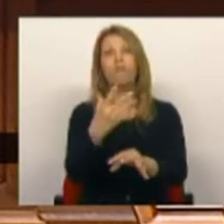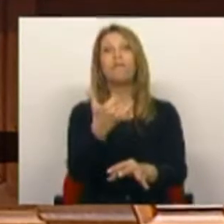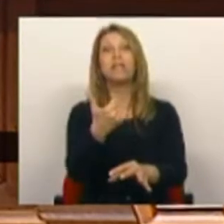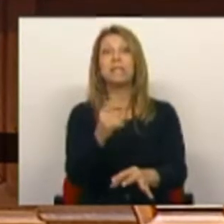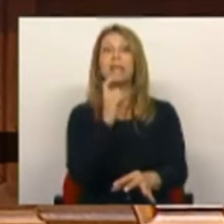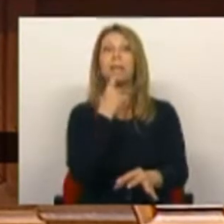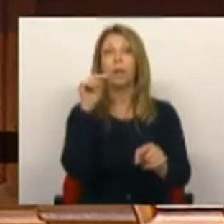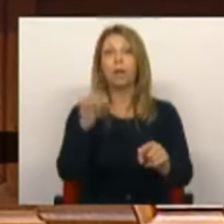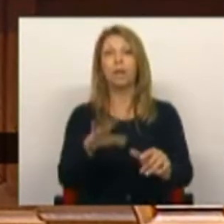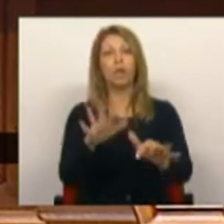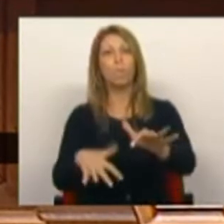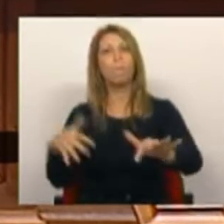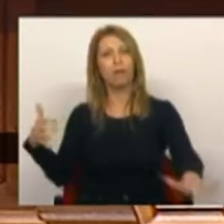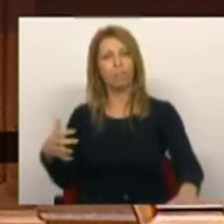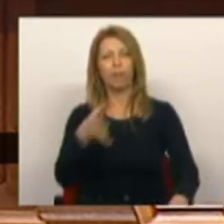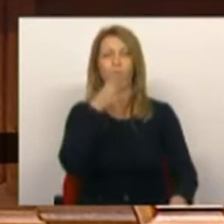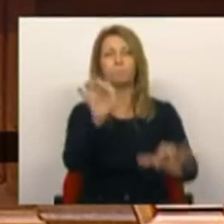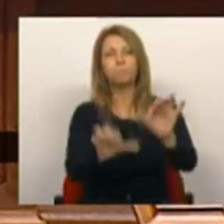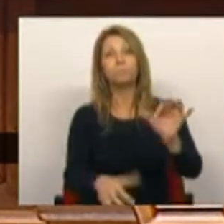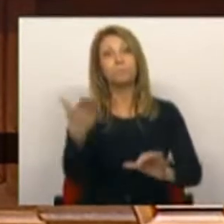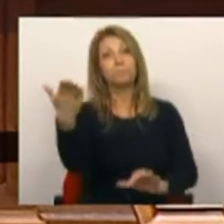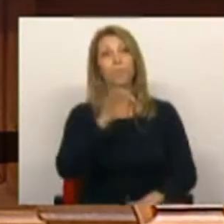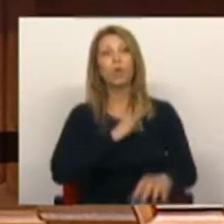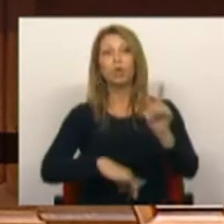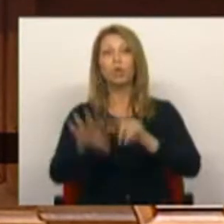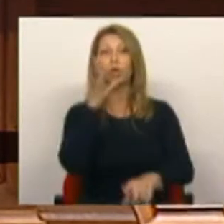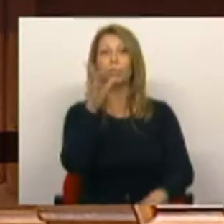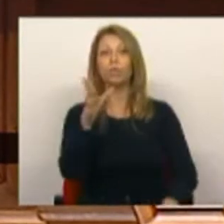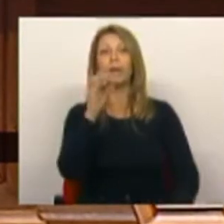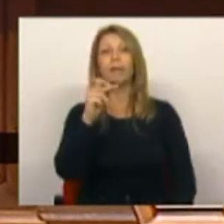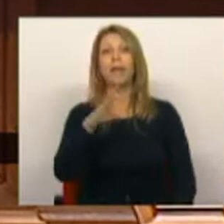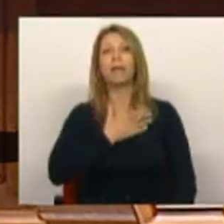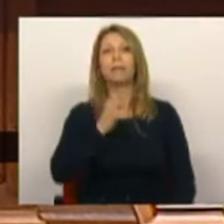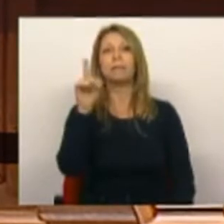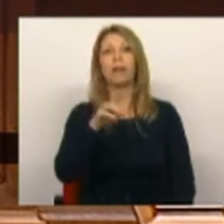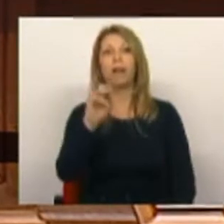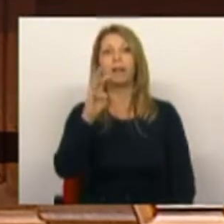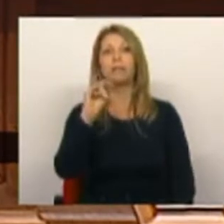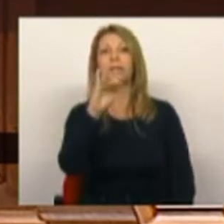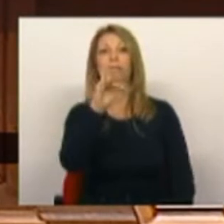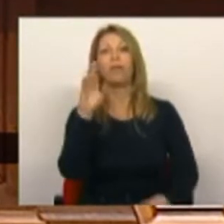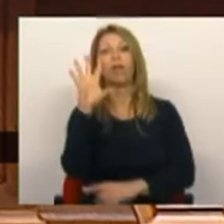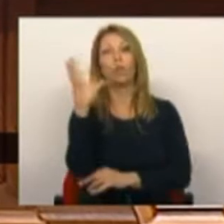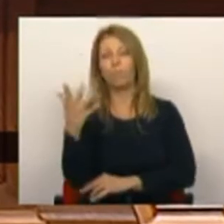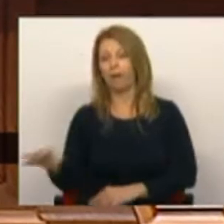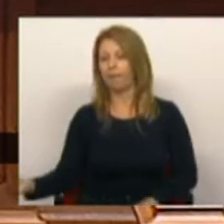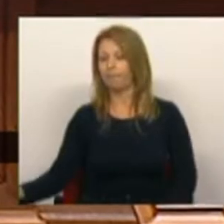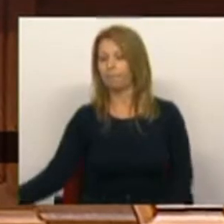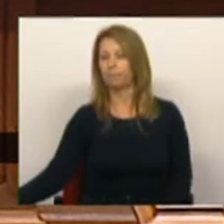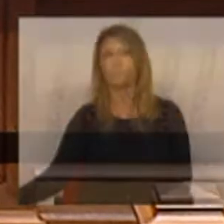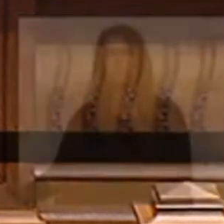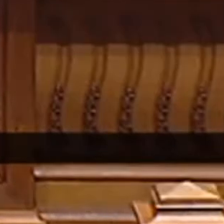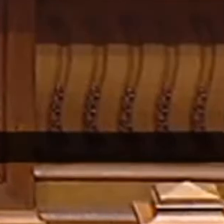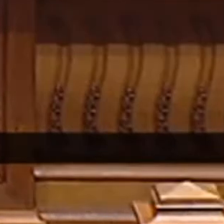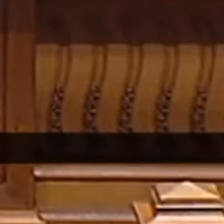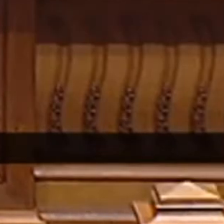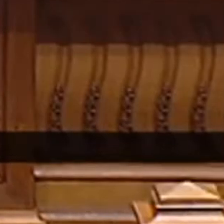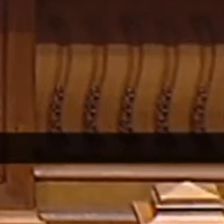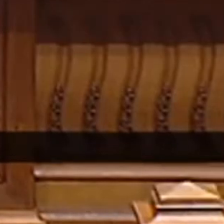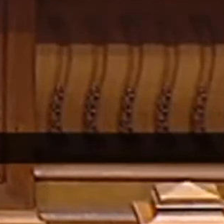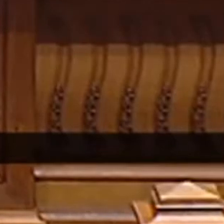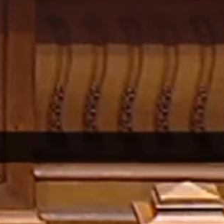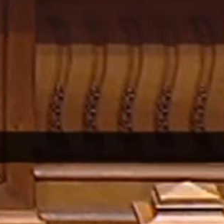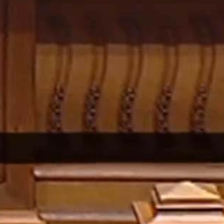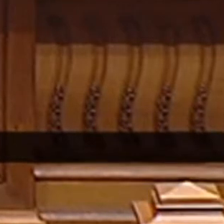Parlamento. Tem a palavra o Sr. Deputado André Silva do PAN, faz favor. Sr. Presidente, o Sr. Presidente fez um comentário, eu tenho direito de